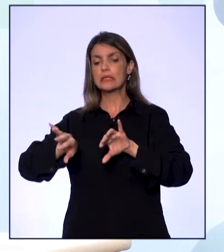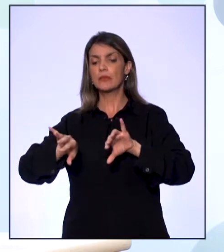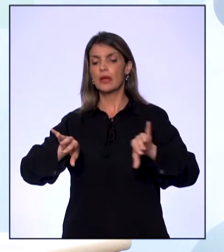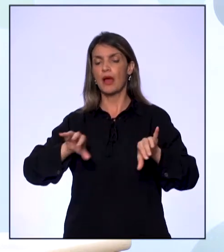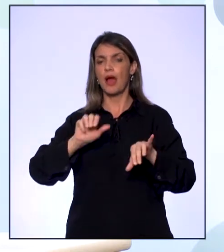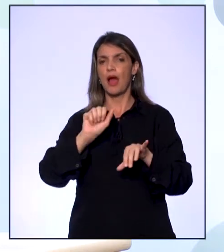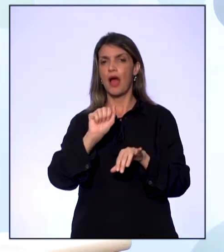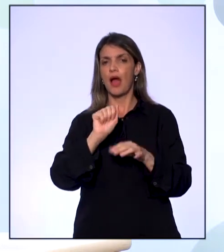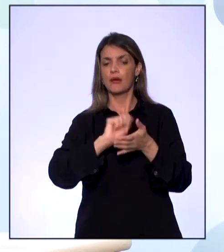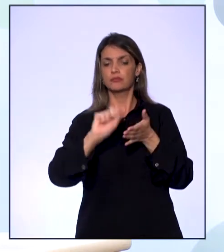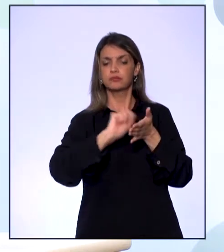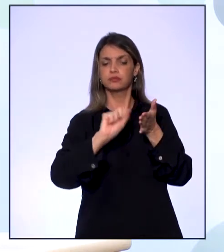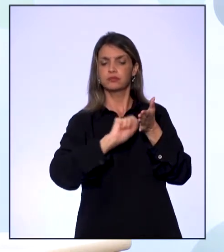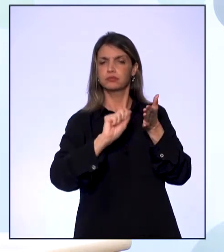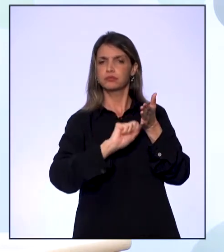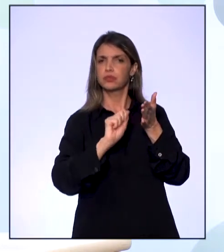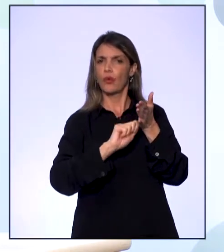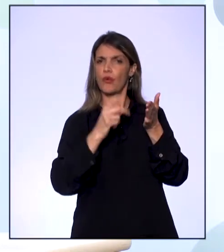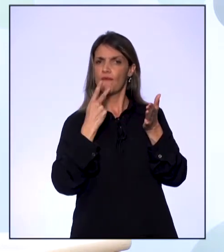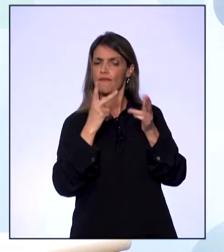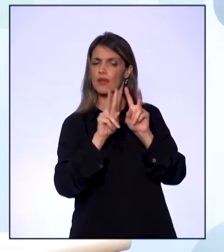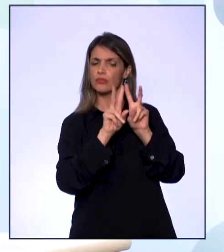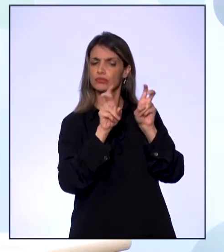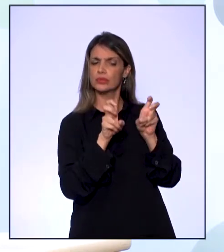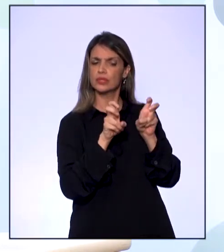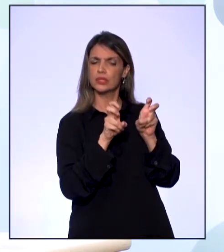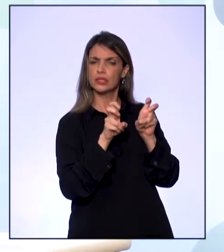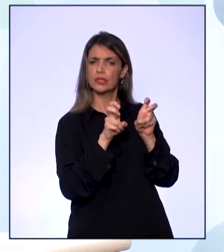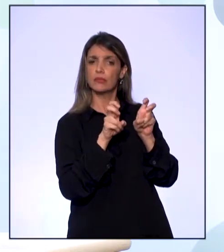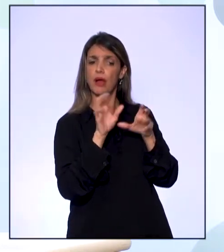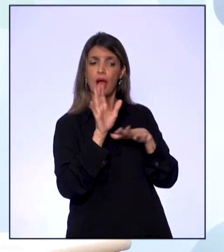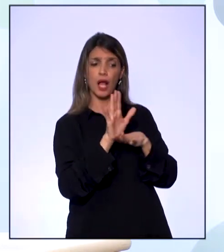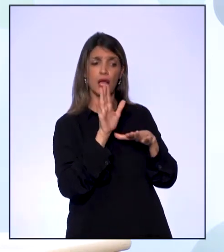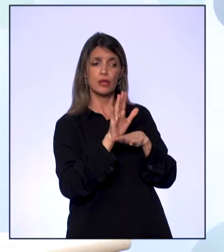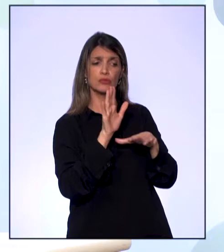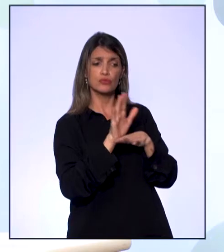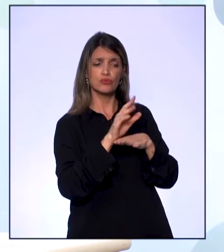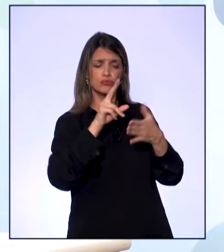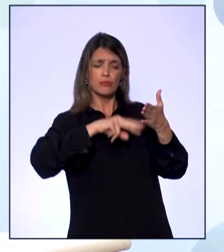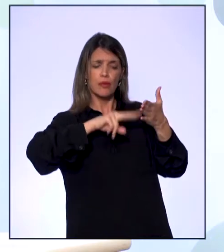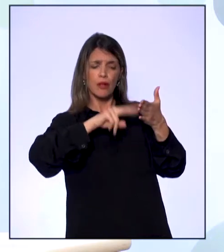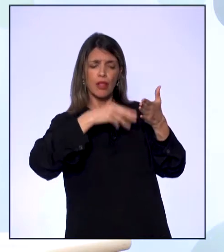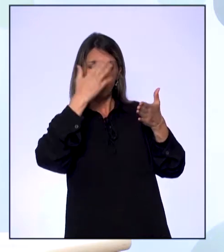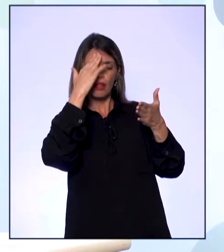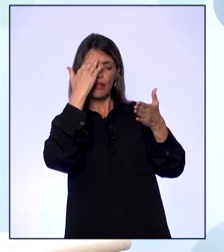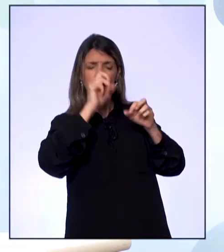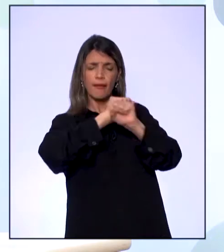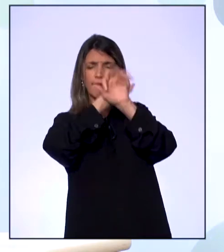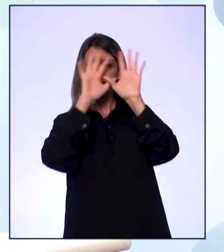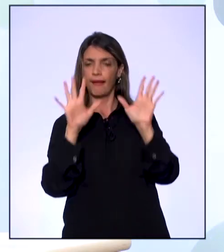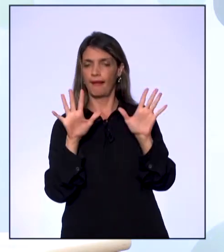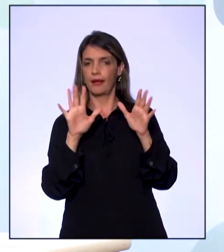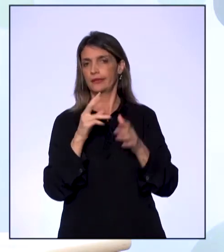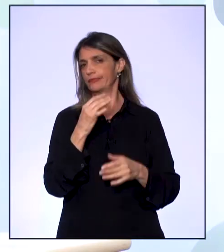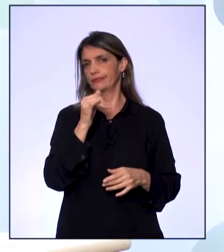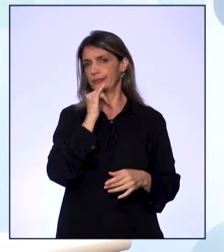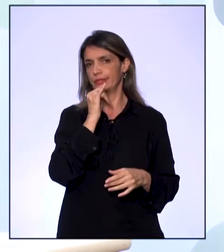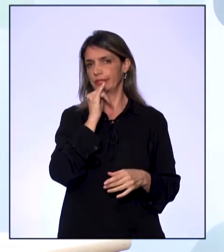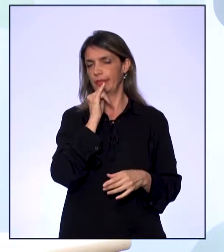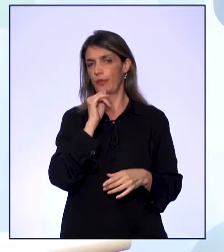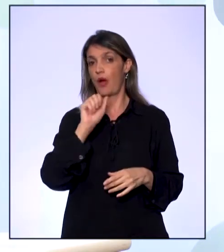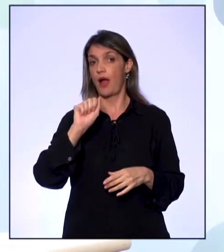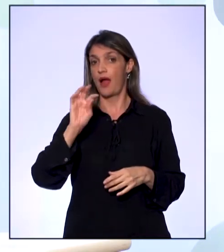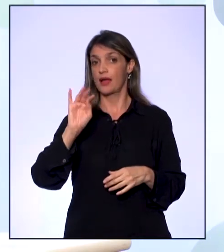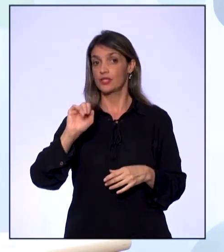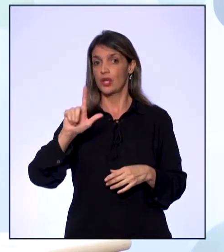autor que fale sobre determinado assunto que ajude você a consumir esse assunto de forma mais prudente. Então, por exemplo, o Átila é biólogo.